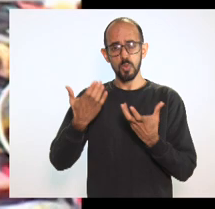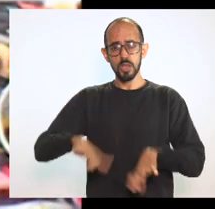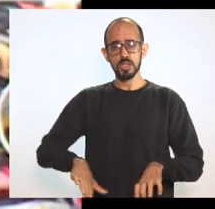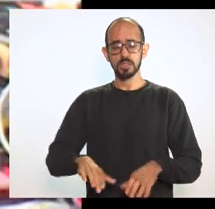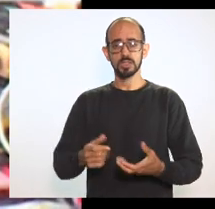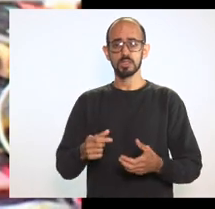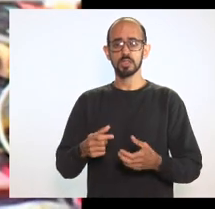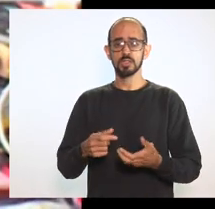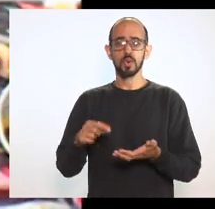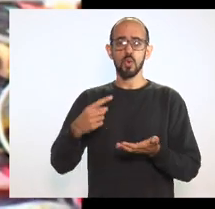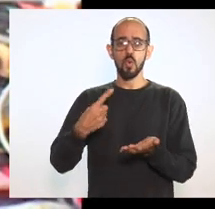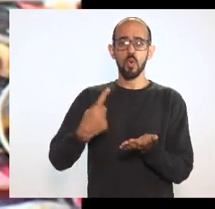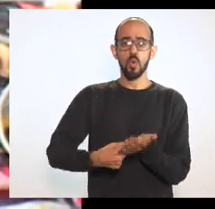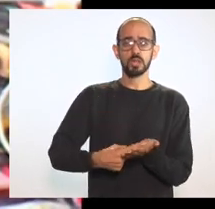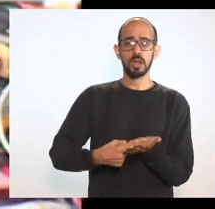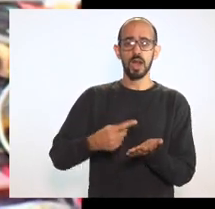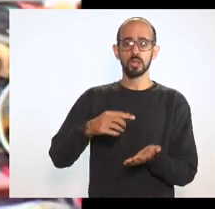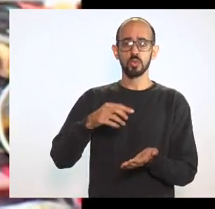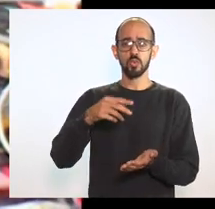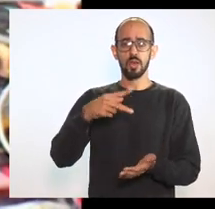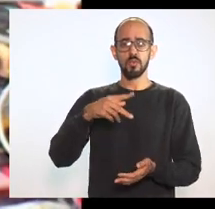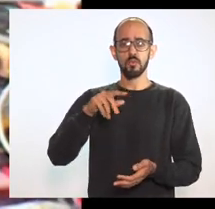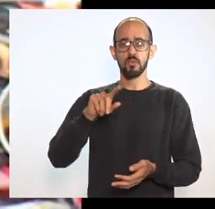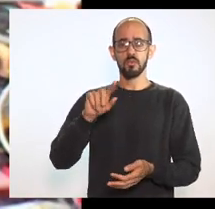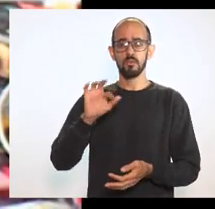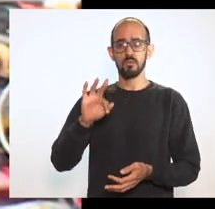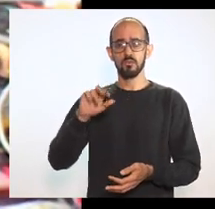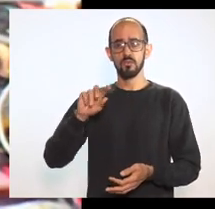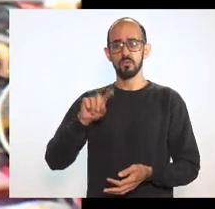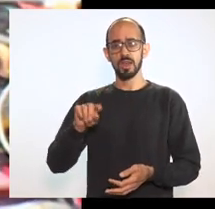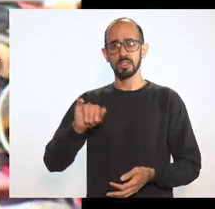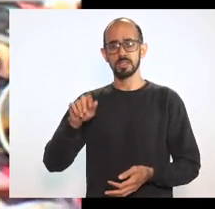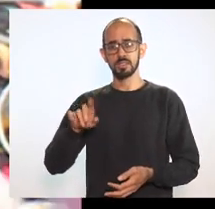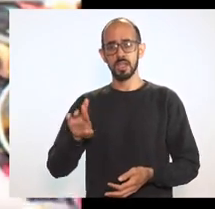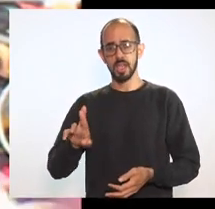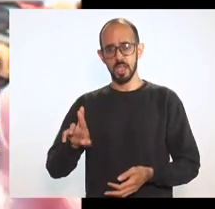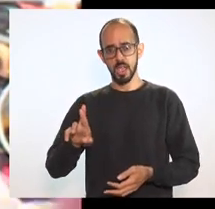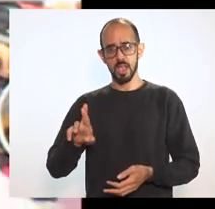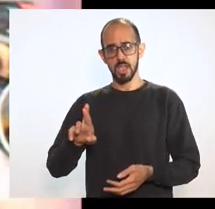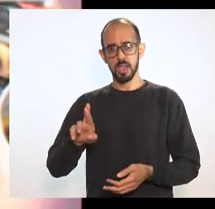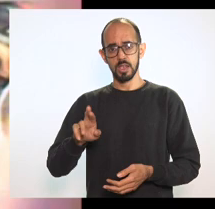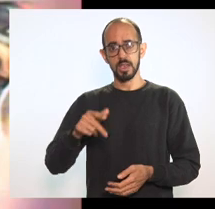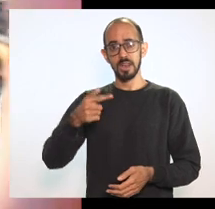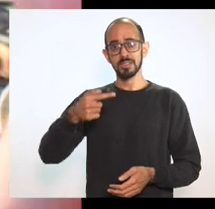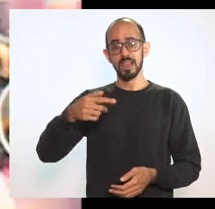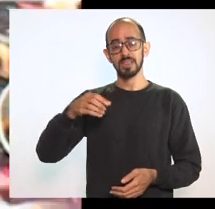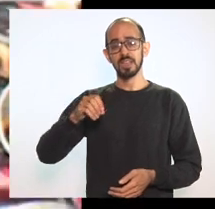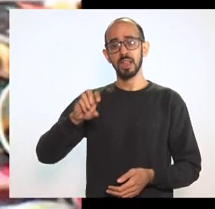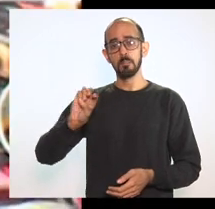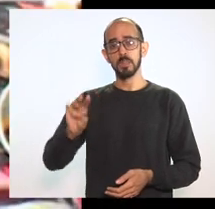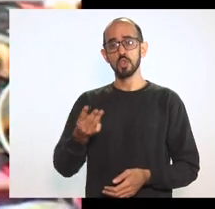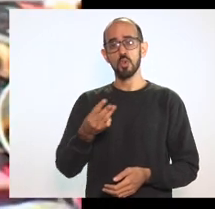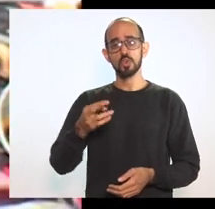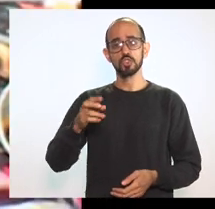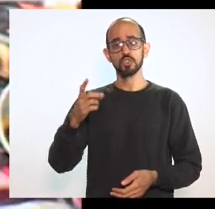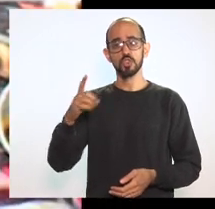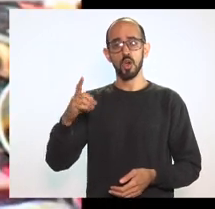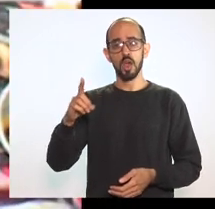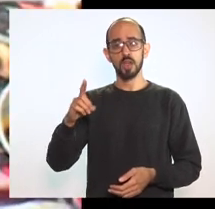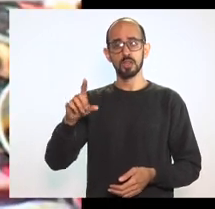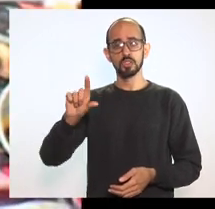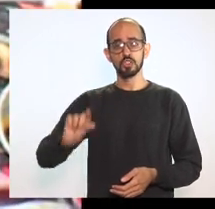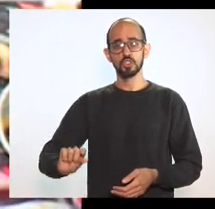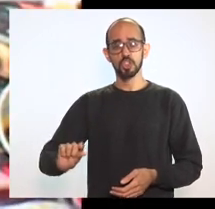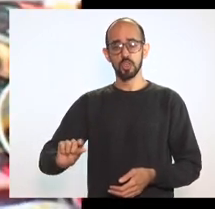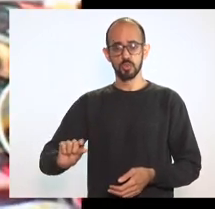laboratório, que oferecia 70 milhões de doses para o Brasil. Se aquele acordo tivesse sido fechado no ano passado, hoje,